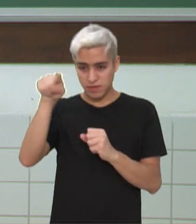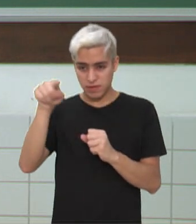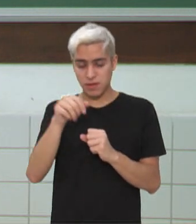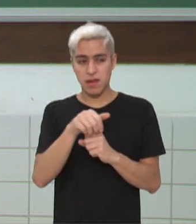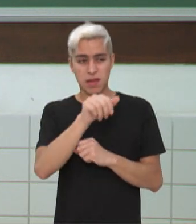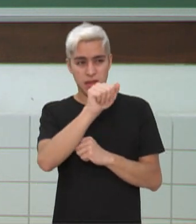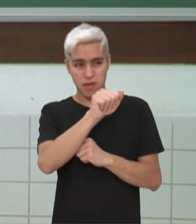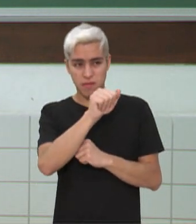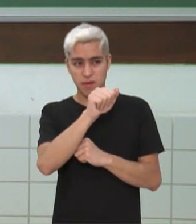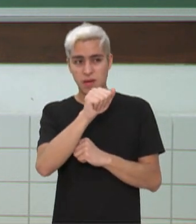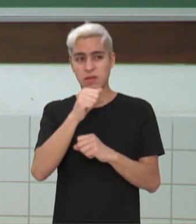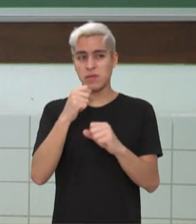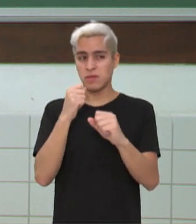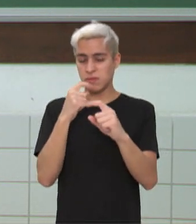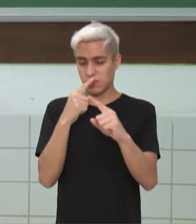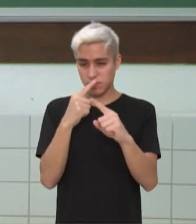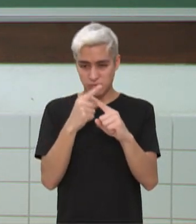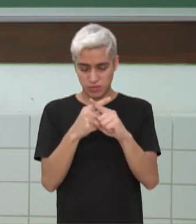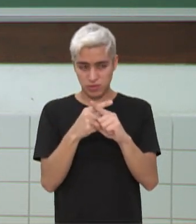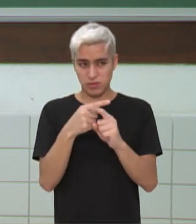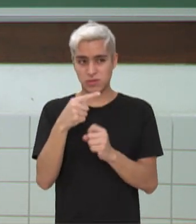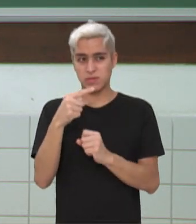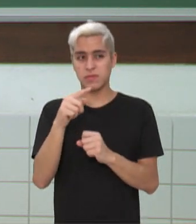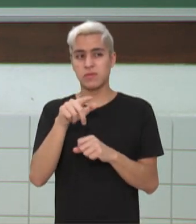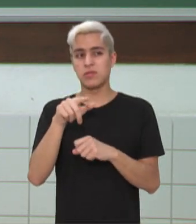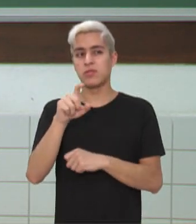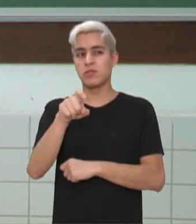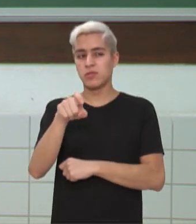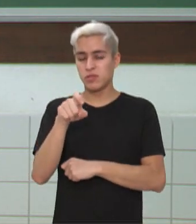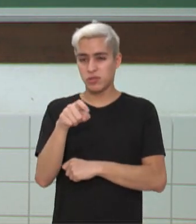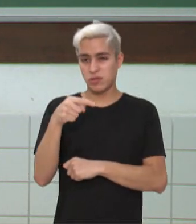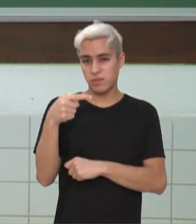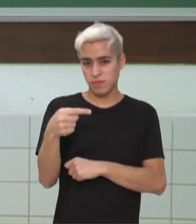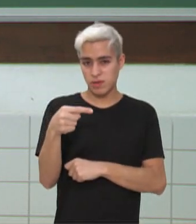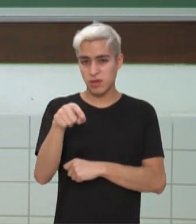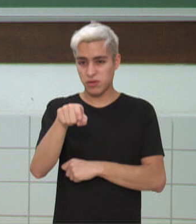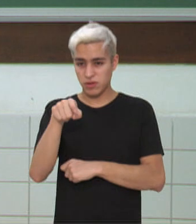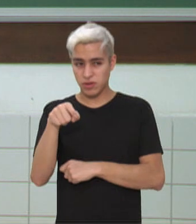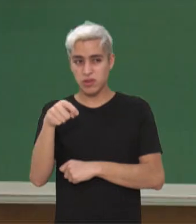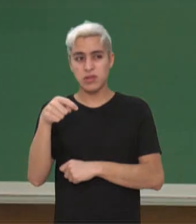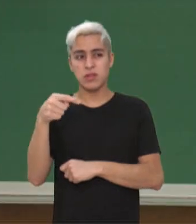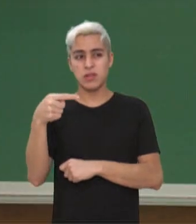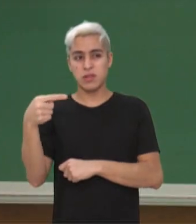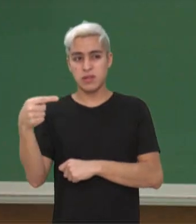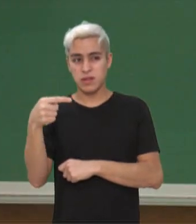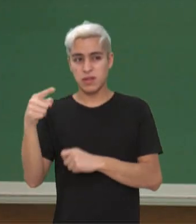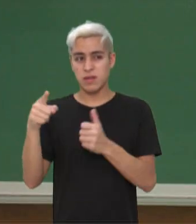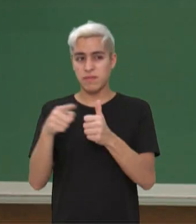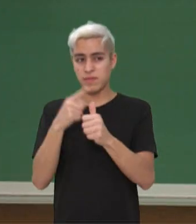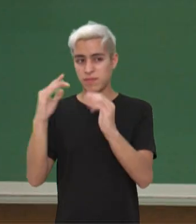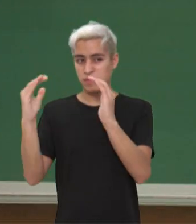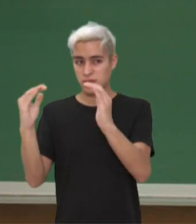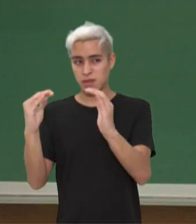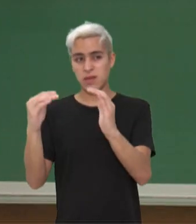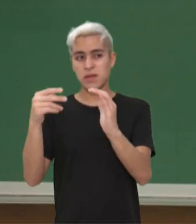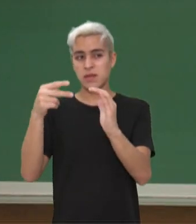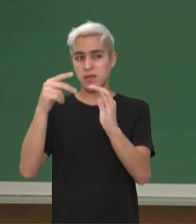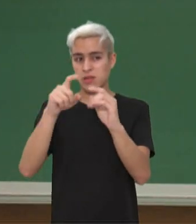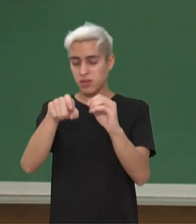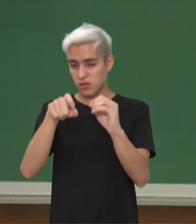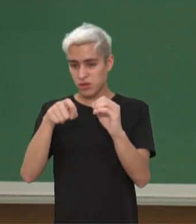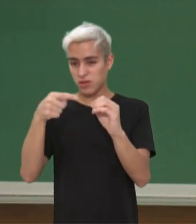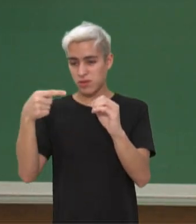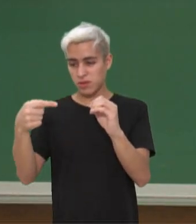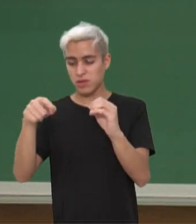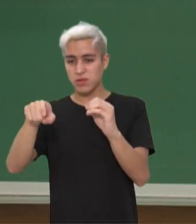que multiplica a diferença de x menos um x', que é a primeira raiz, que multiplica a diferença de x